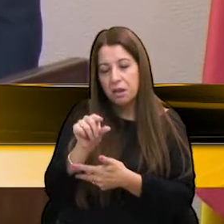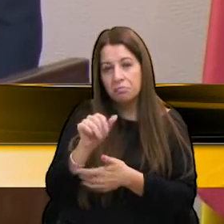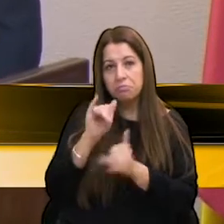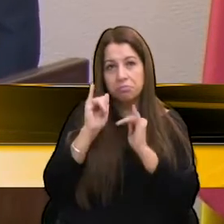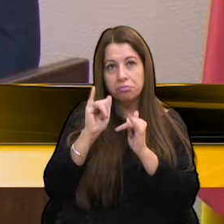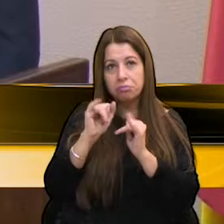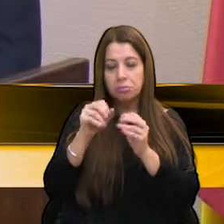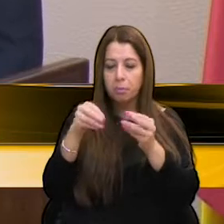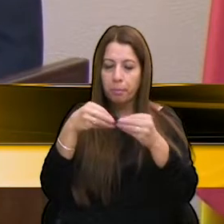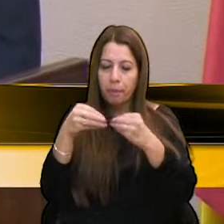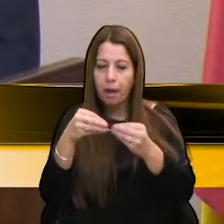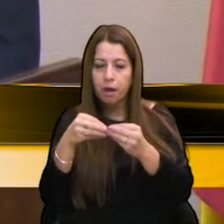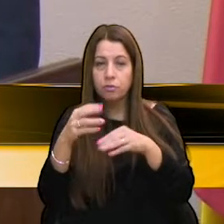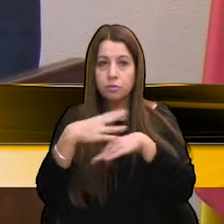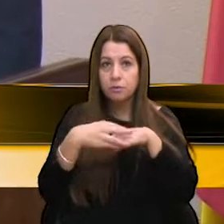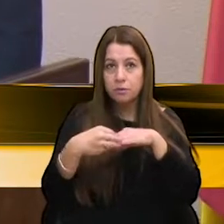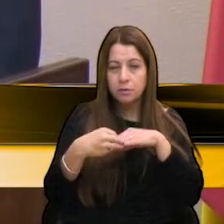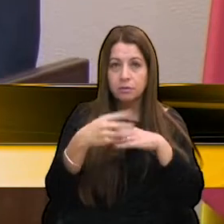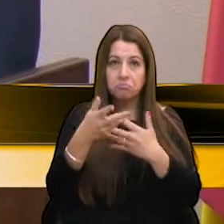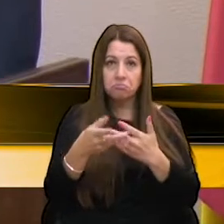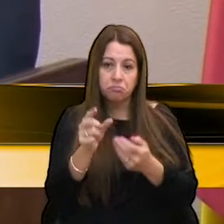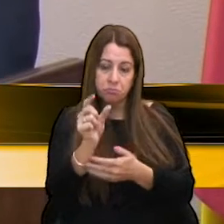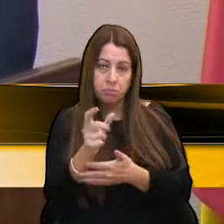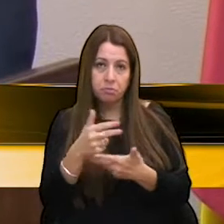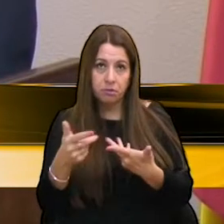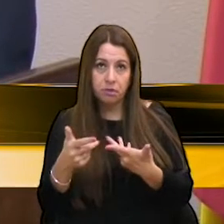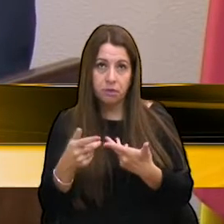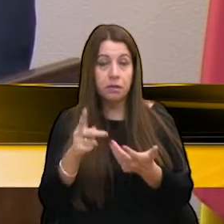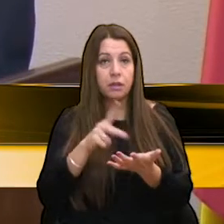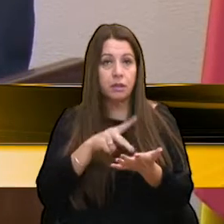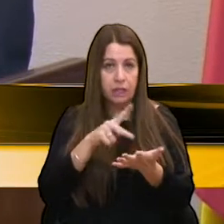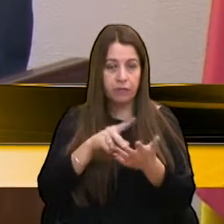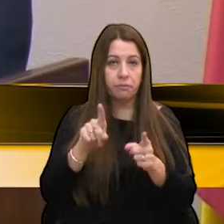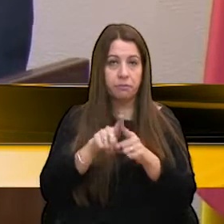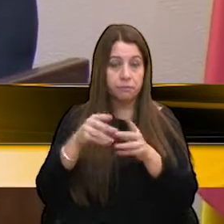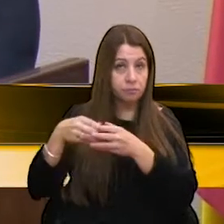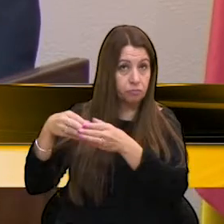uma peça plástica, um calçado, né? E, na verdade, também